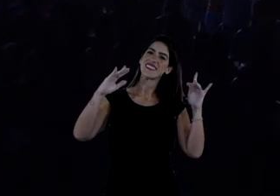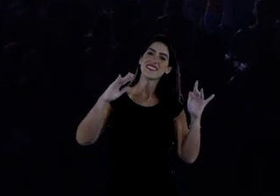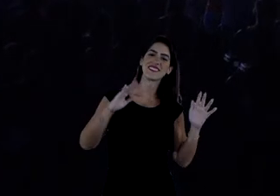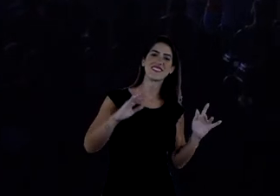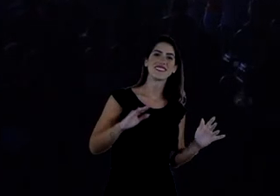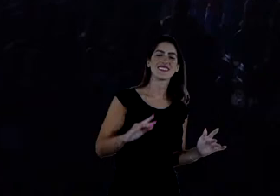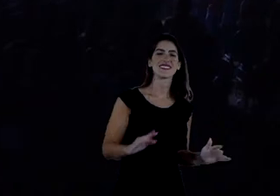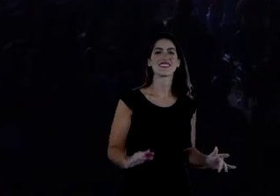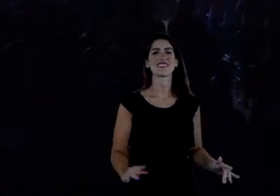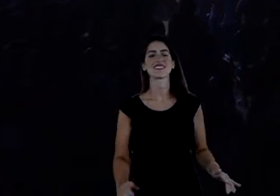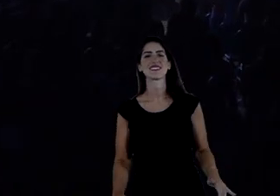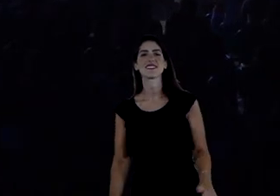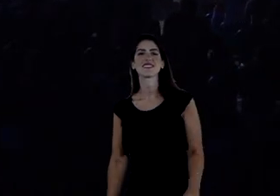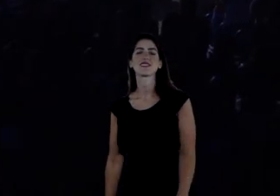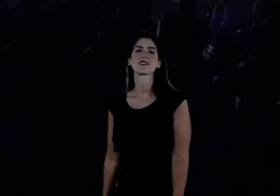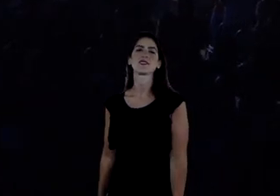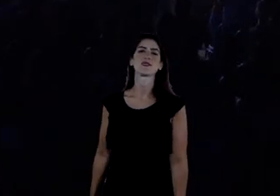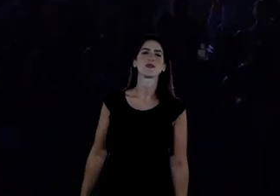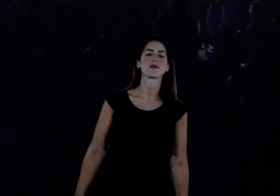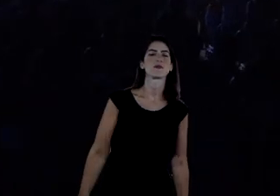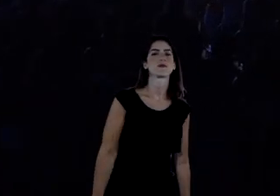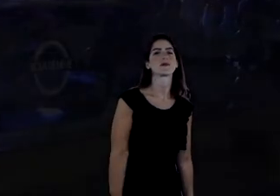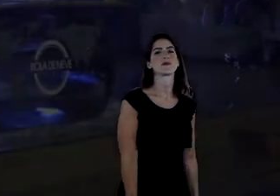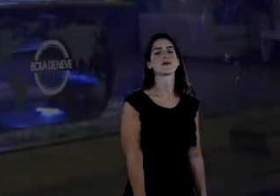vir. Oh,